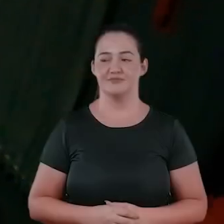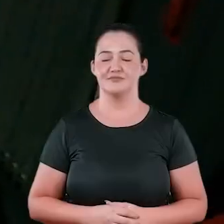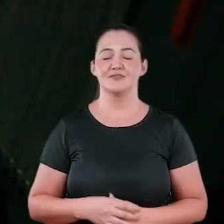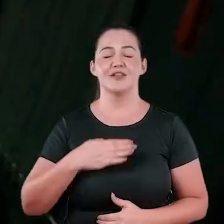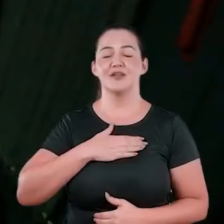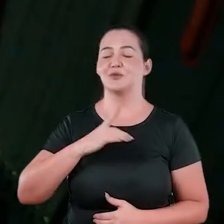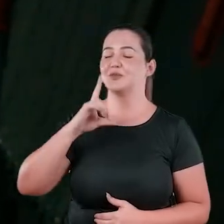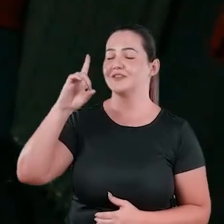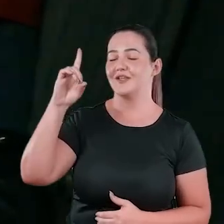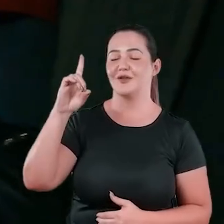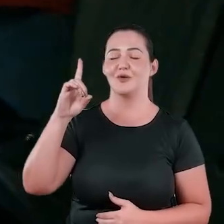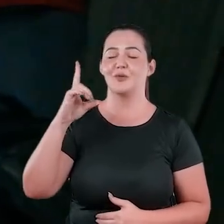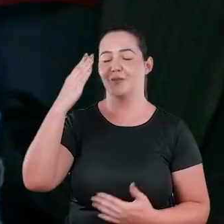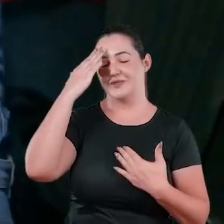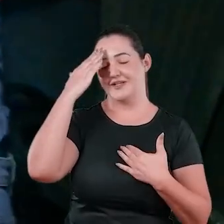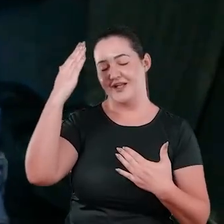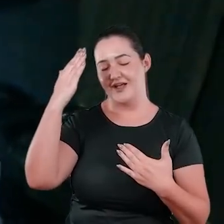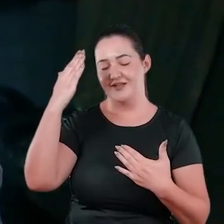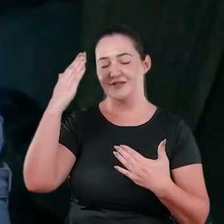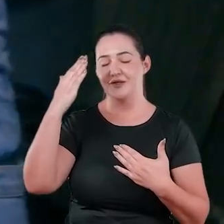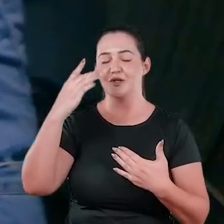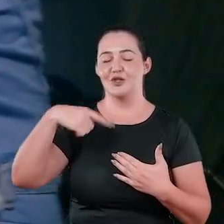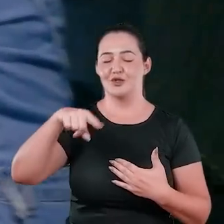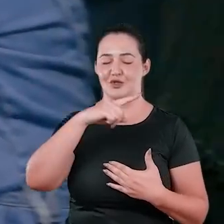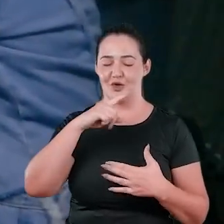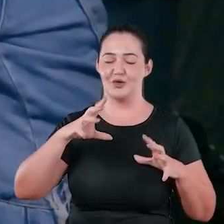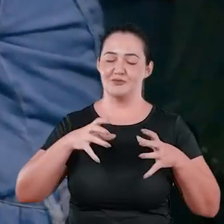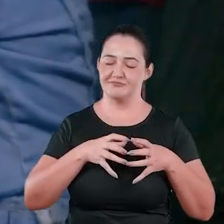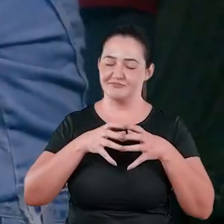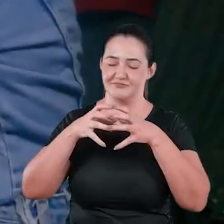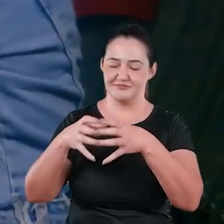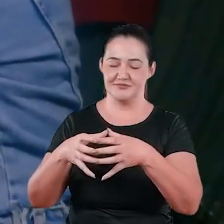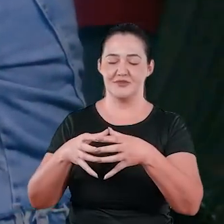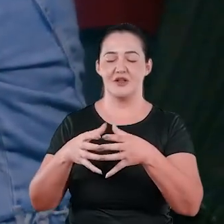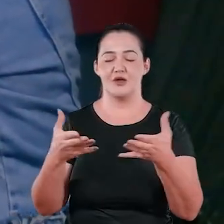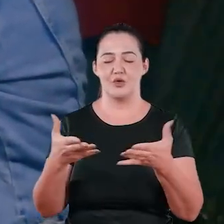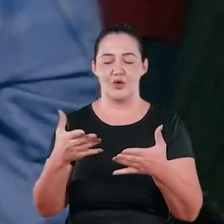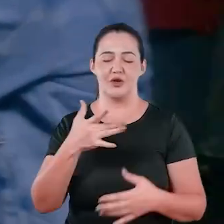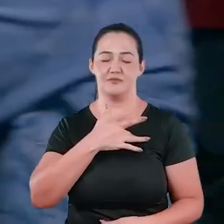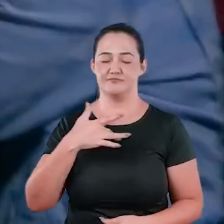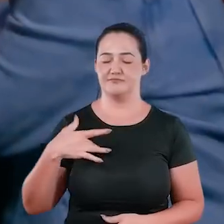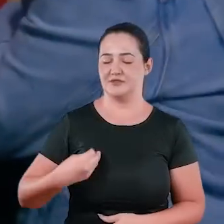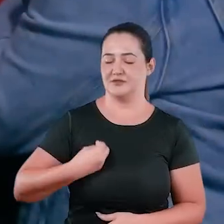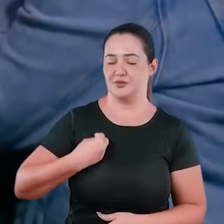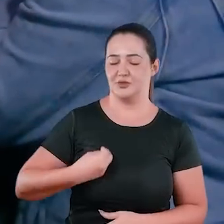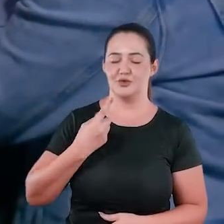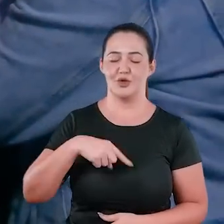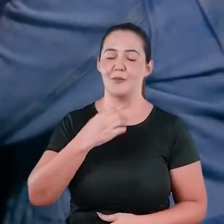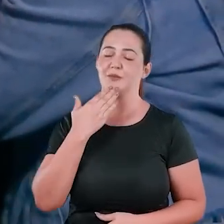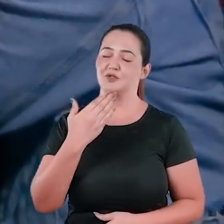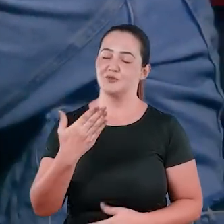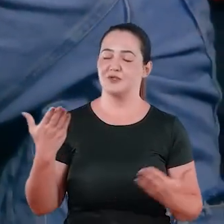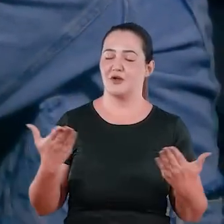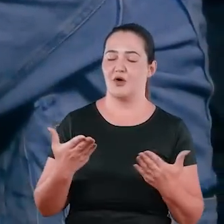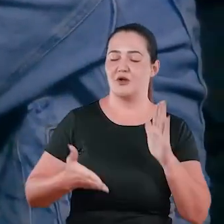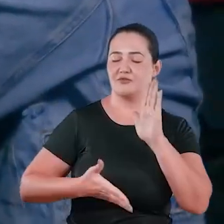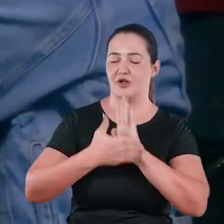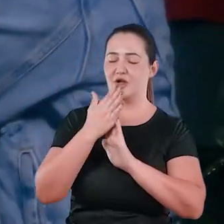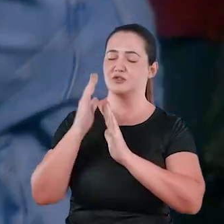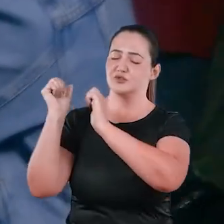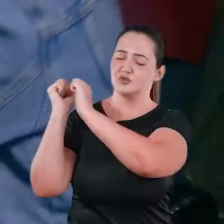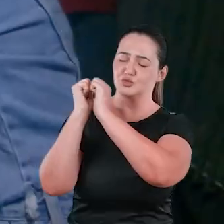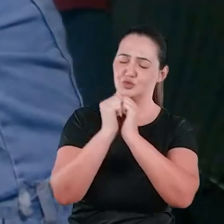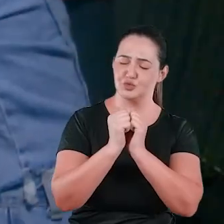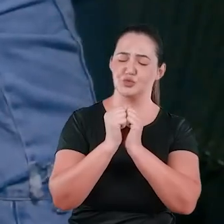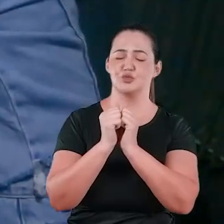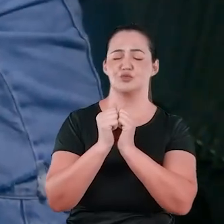Querido Deus, Senhor, muito obrigado, Pai, por este dia que o Senhor nos concede, com vida, com saúde. E te pedimos agora por essa viagem, que o Senhor nos